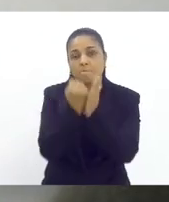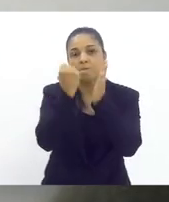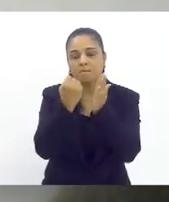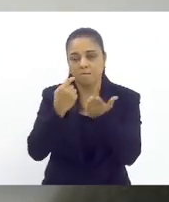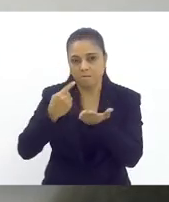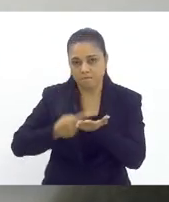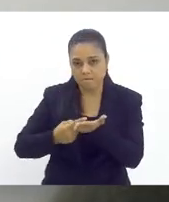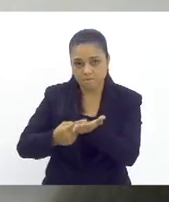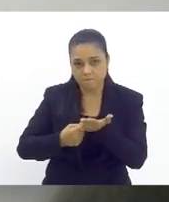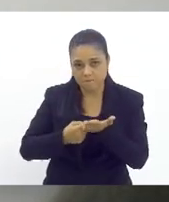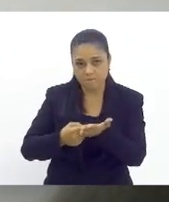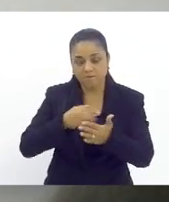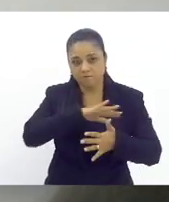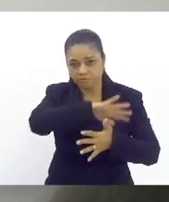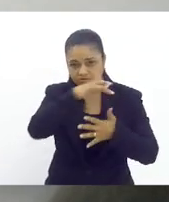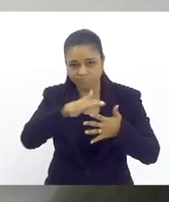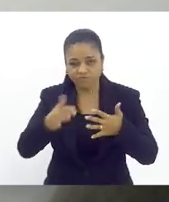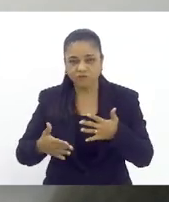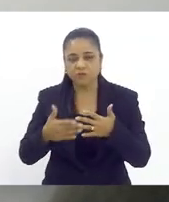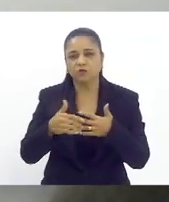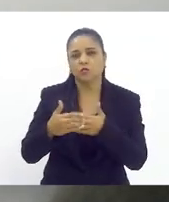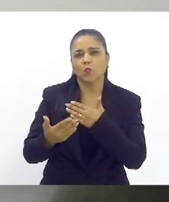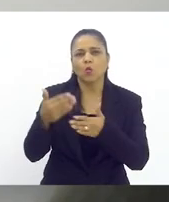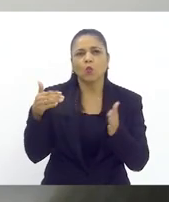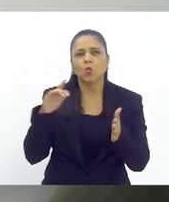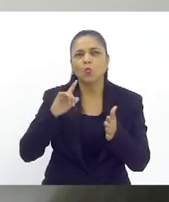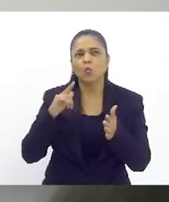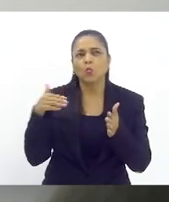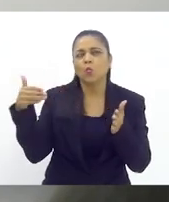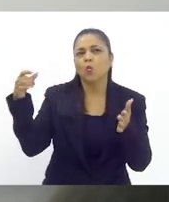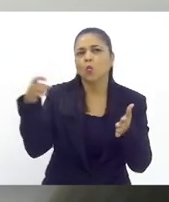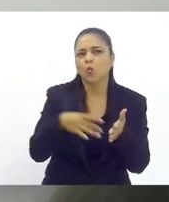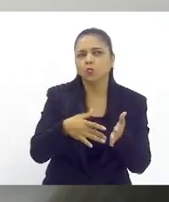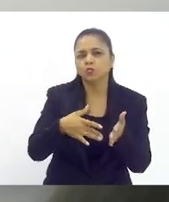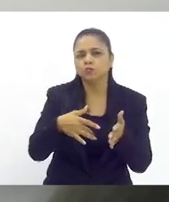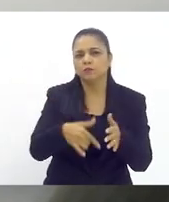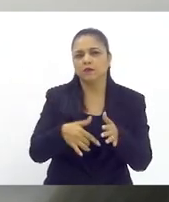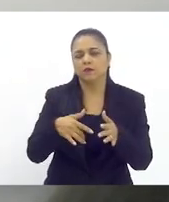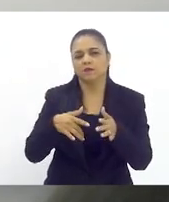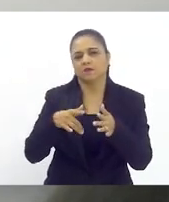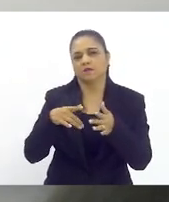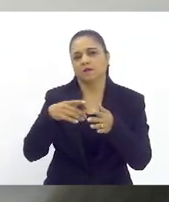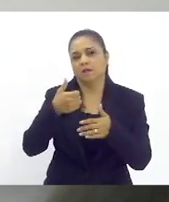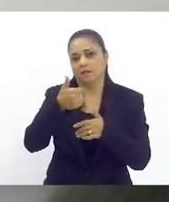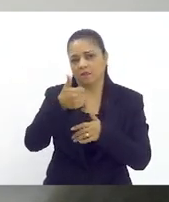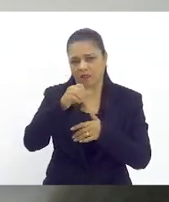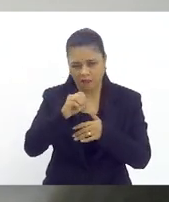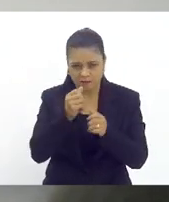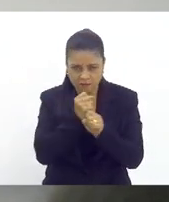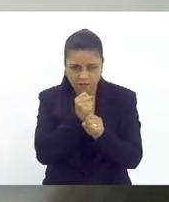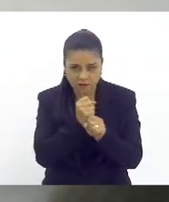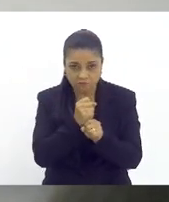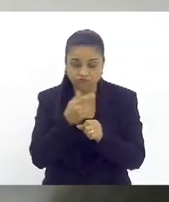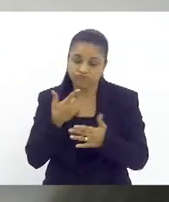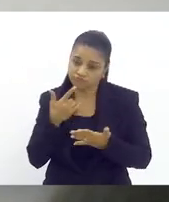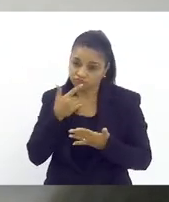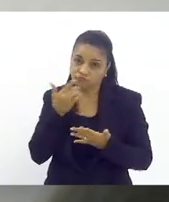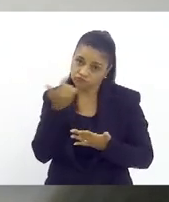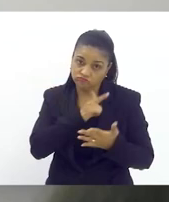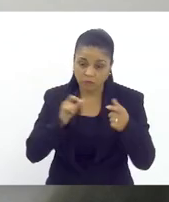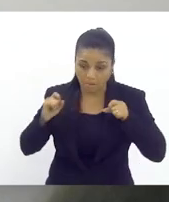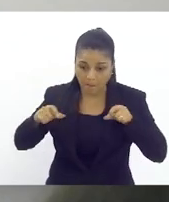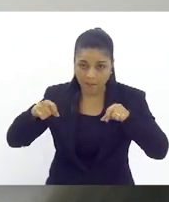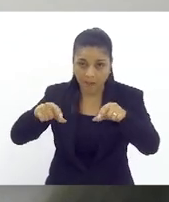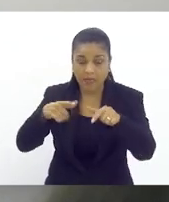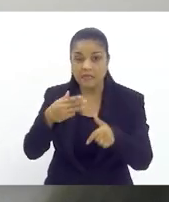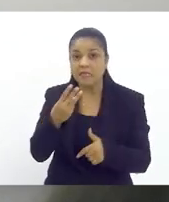é que na última década de 2011 a 2020 a gente recuperou 1 milhão de hectares com recuperação ativa